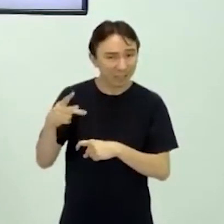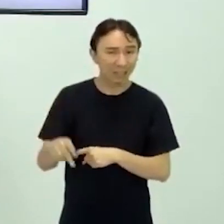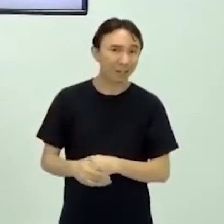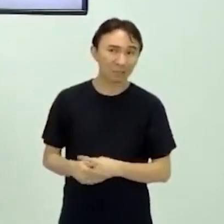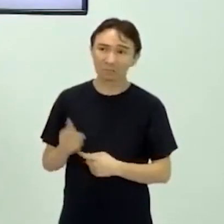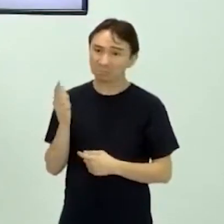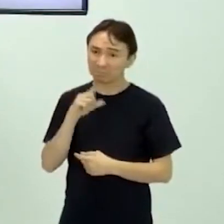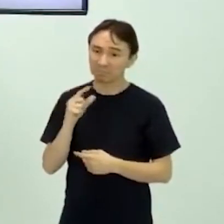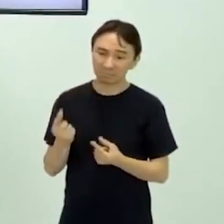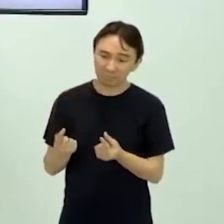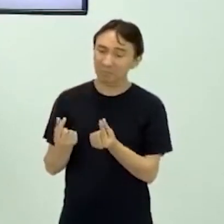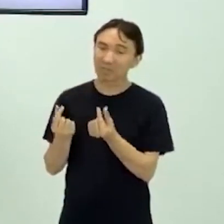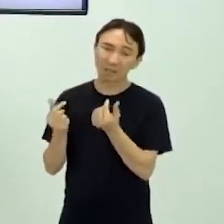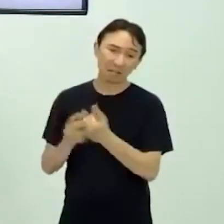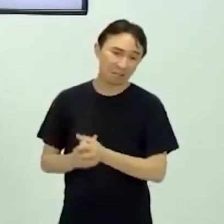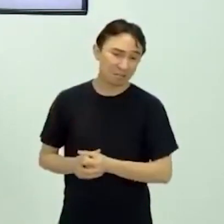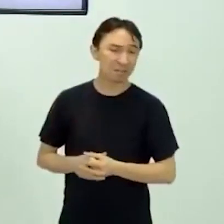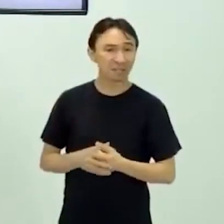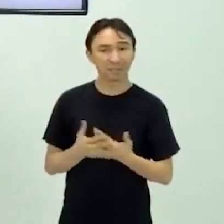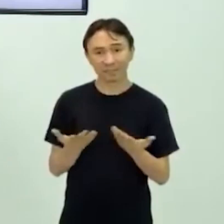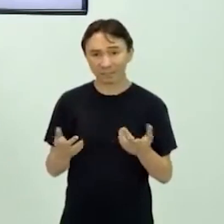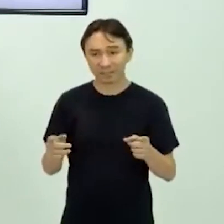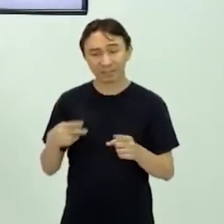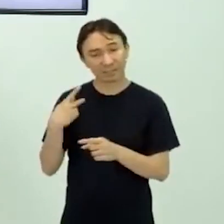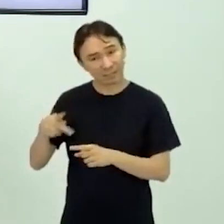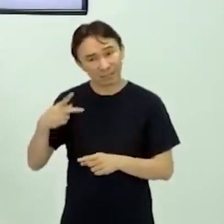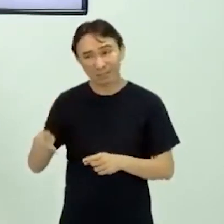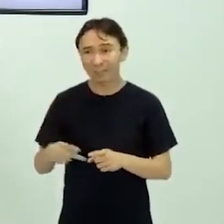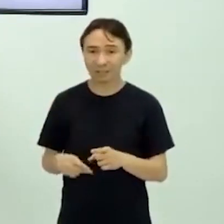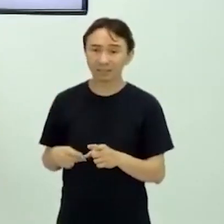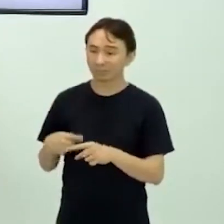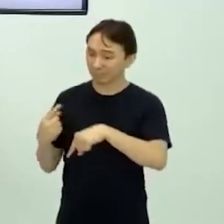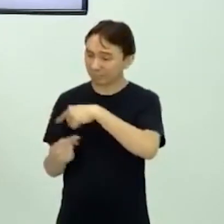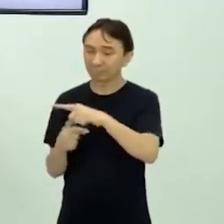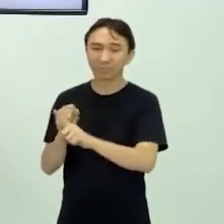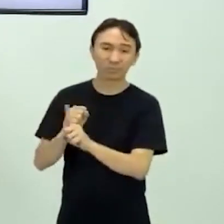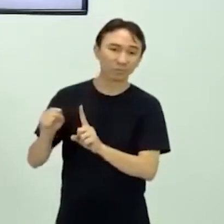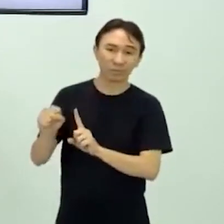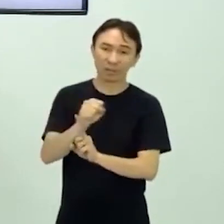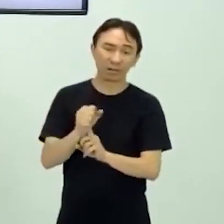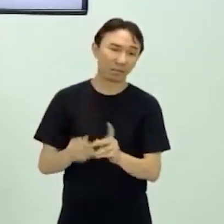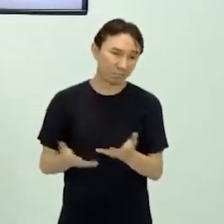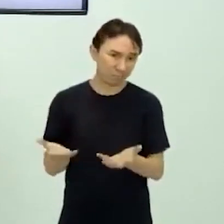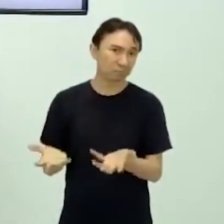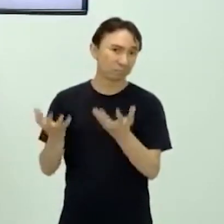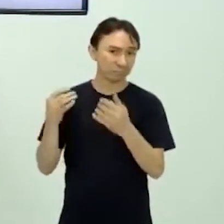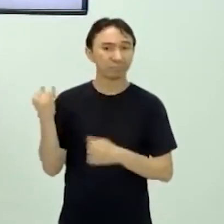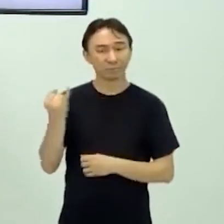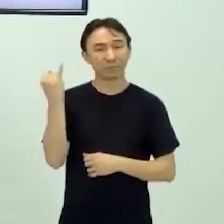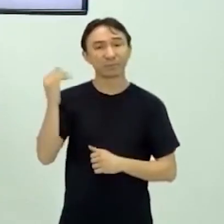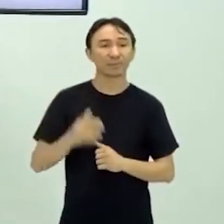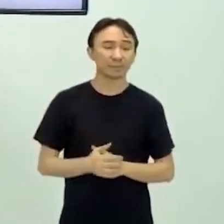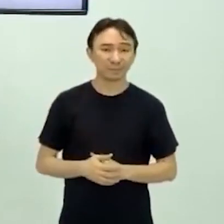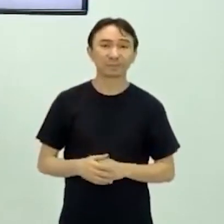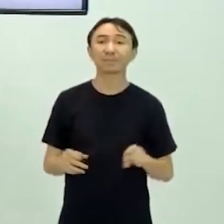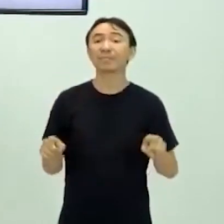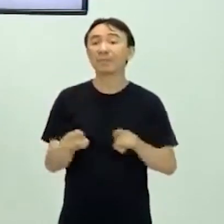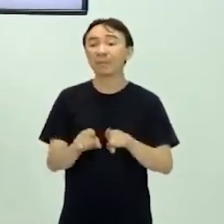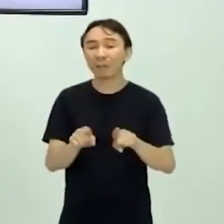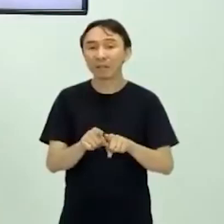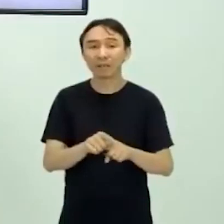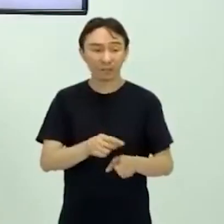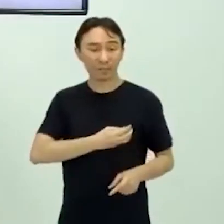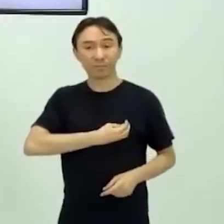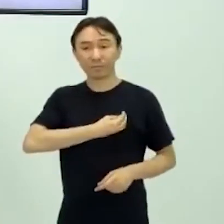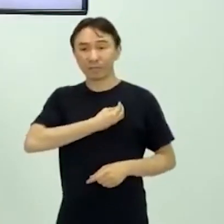relação social, que é importante destacar isso. E fora isso, logicamente, né, falando aí sobre a diversidade dos